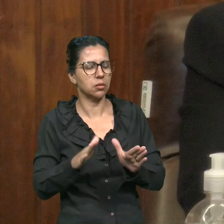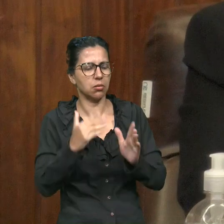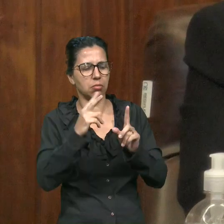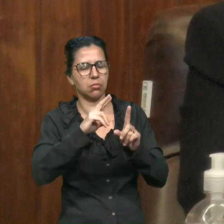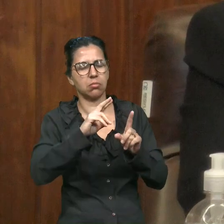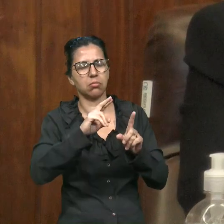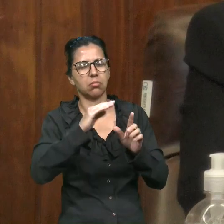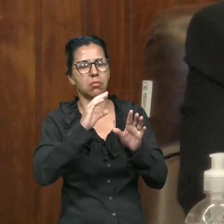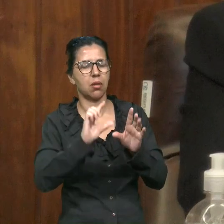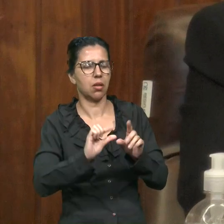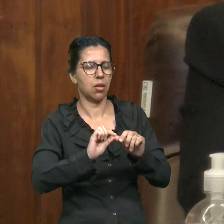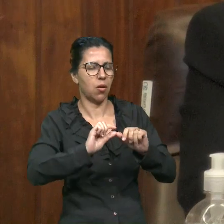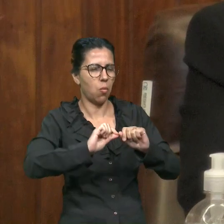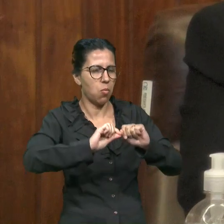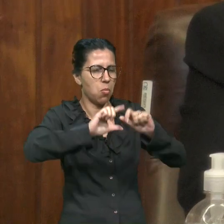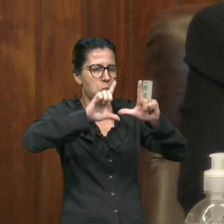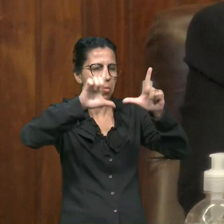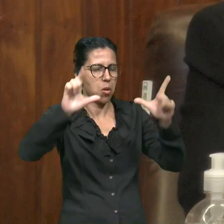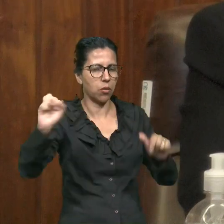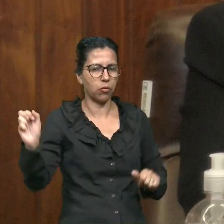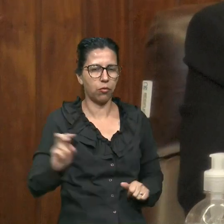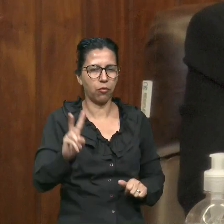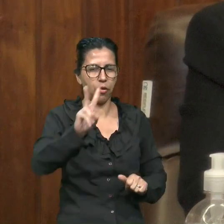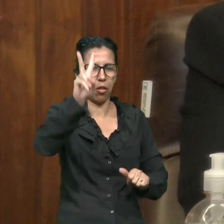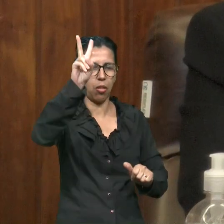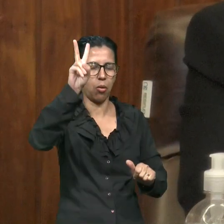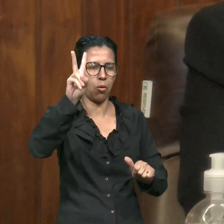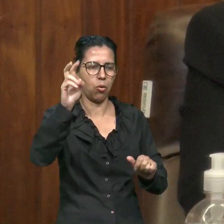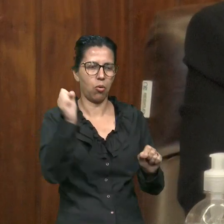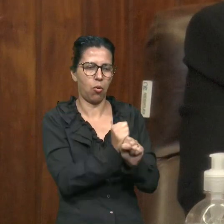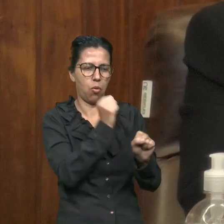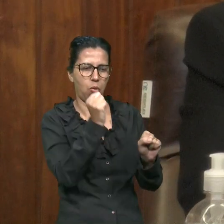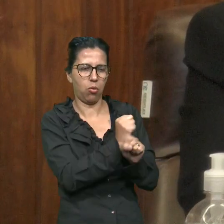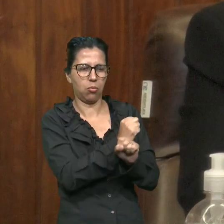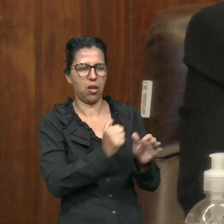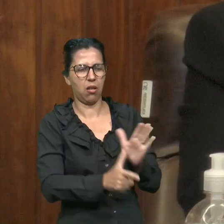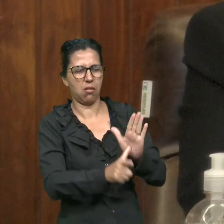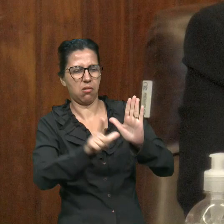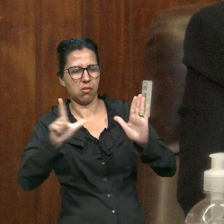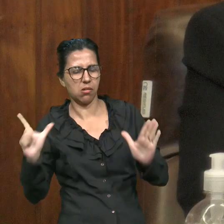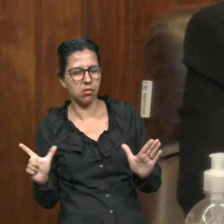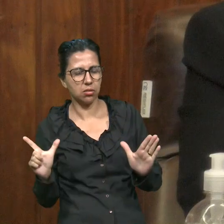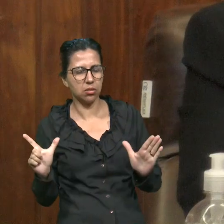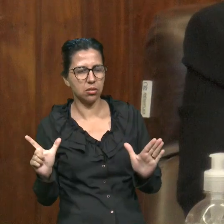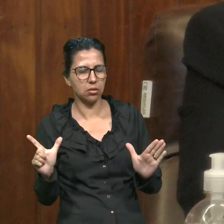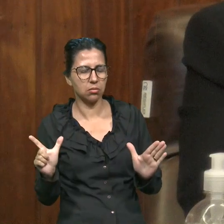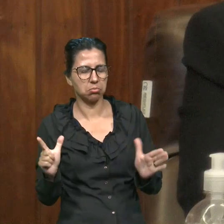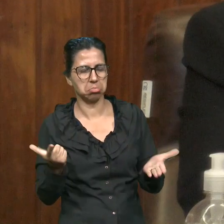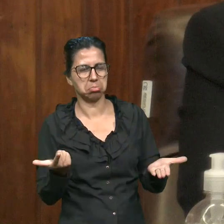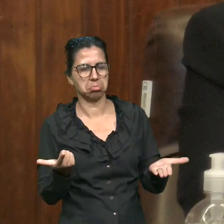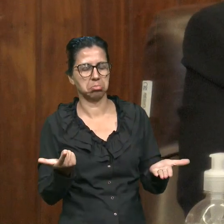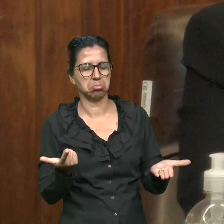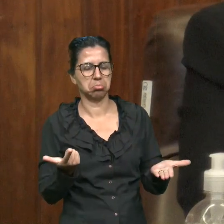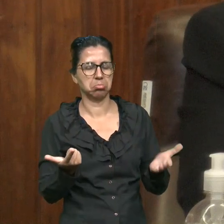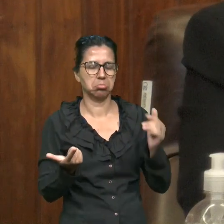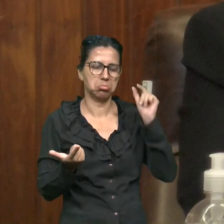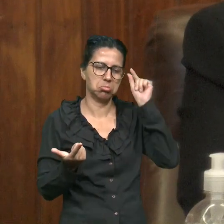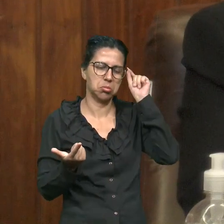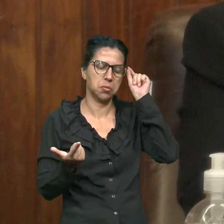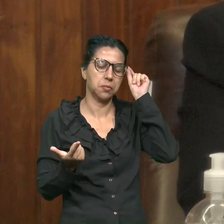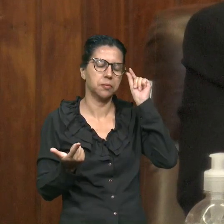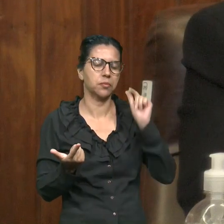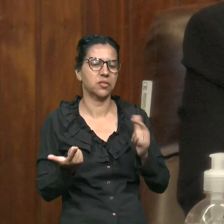aumento? Aumentar o valor das obras antes de iniciar os trabalhos? Encontrar o problema sem